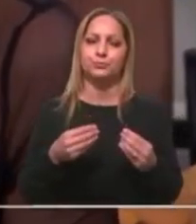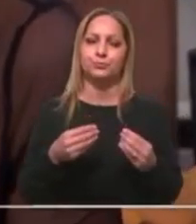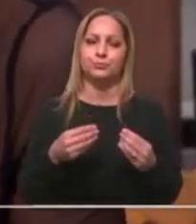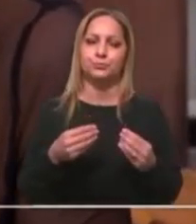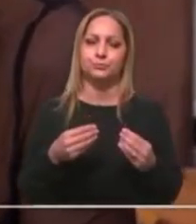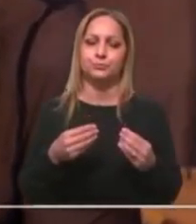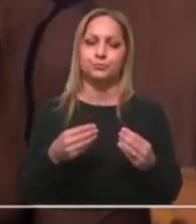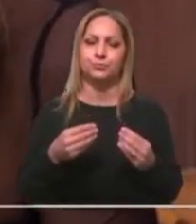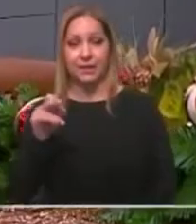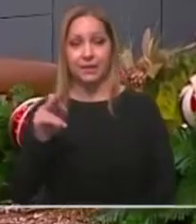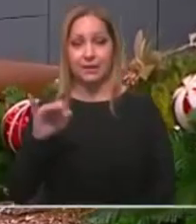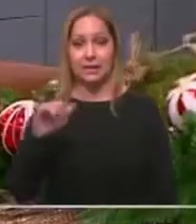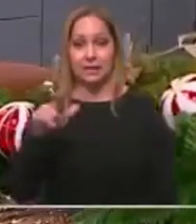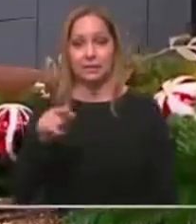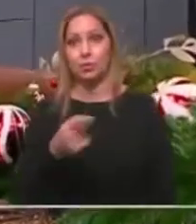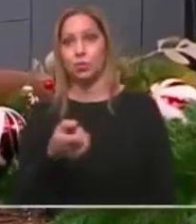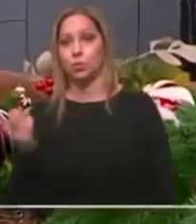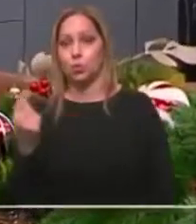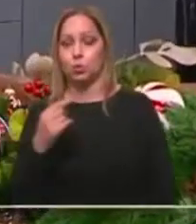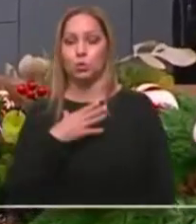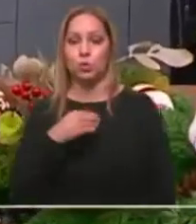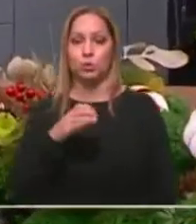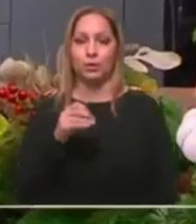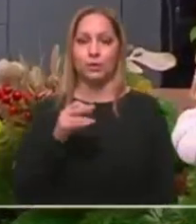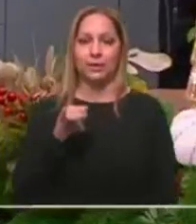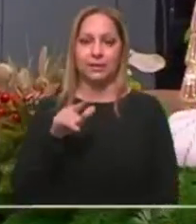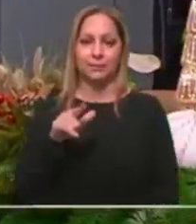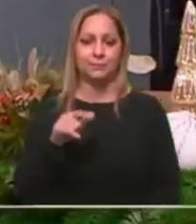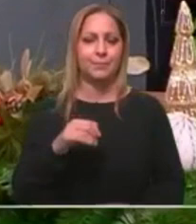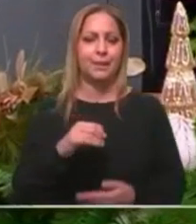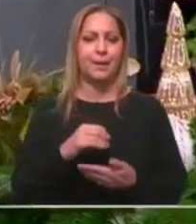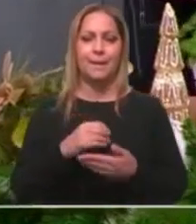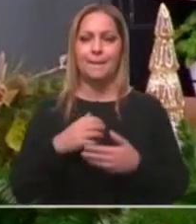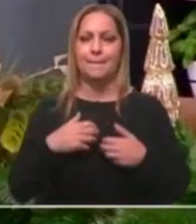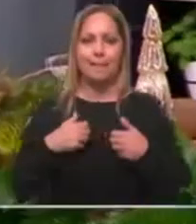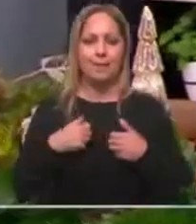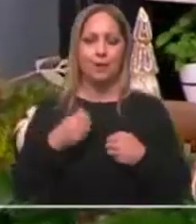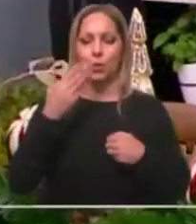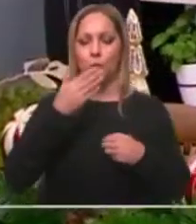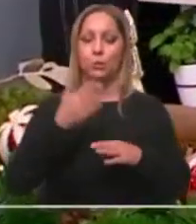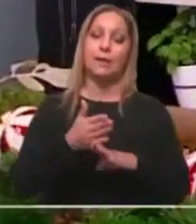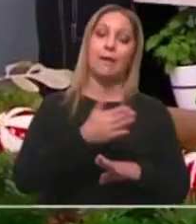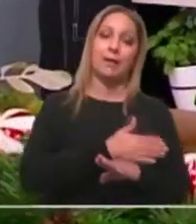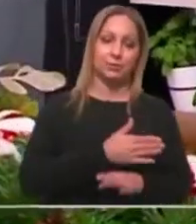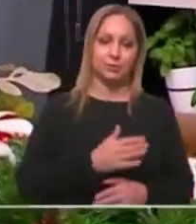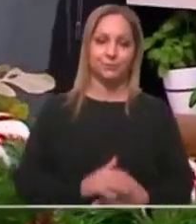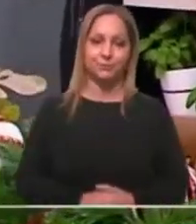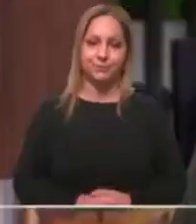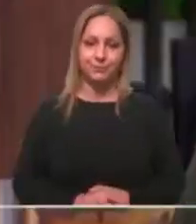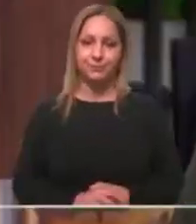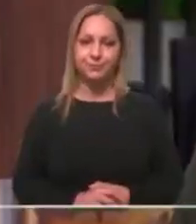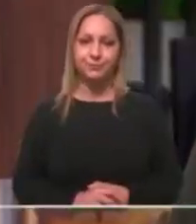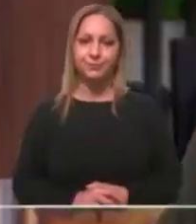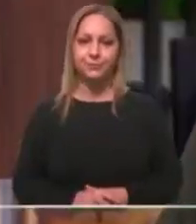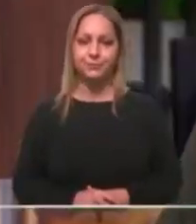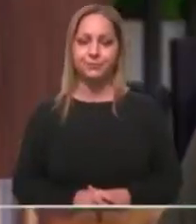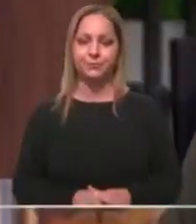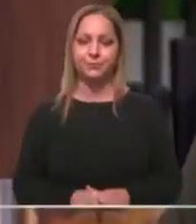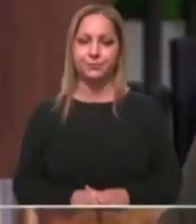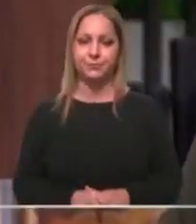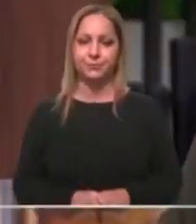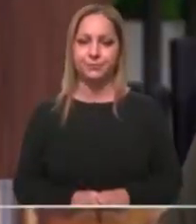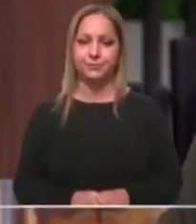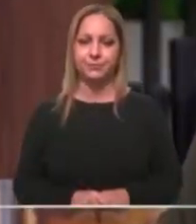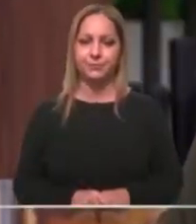Aquela coisa... Ceviche. Portanto, bacalhau, nada. Não, bacalhau como na véspera. Estás a perceber? Na